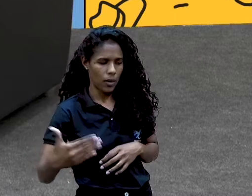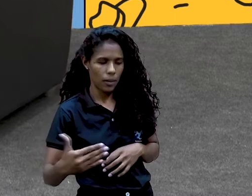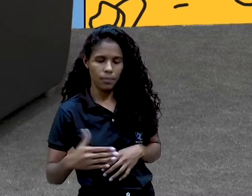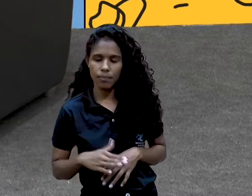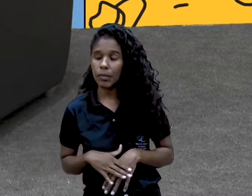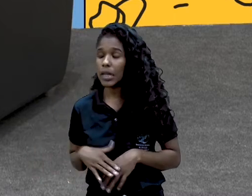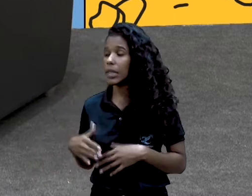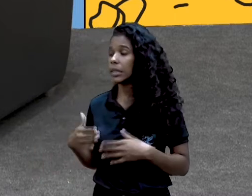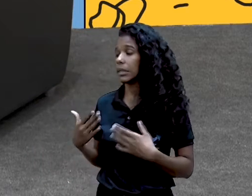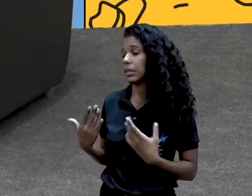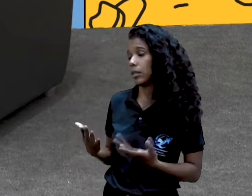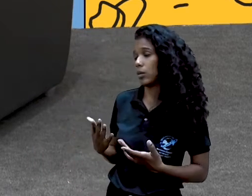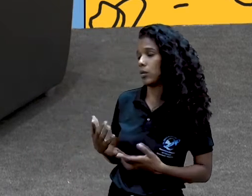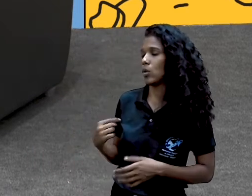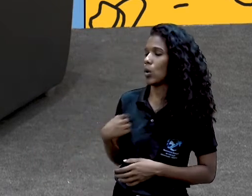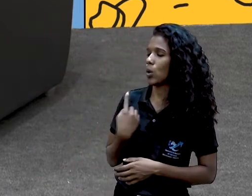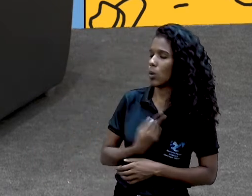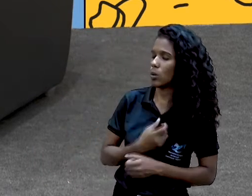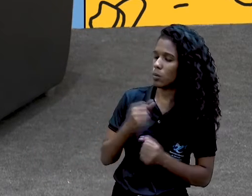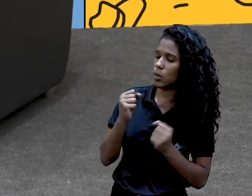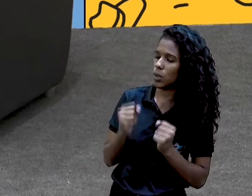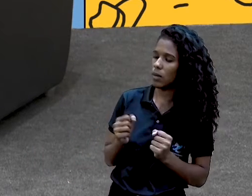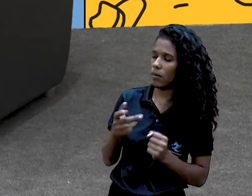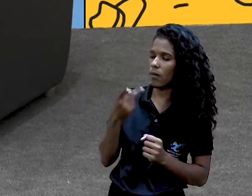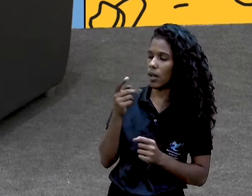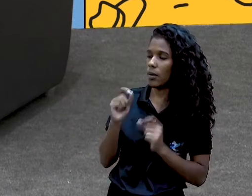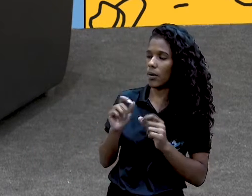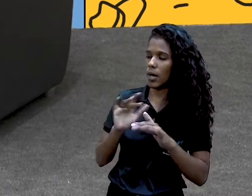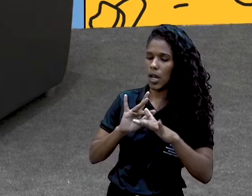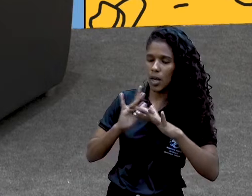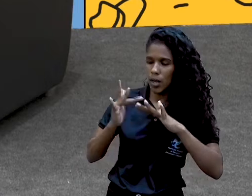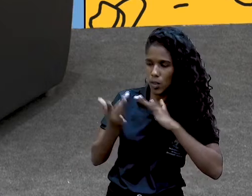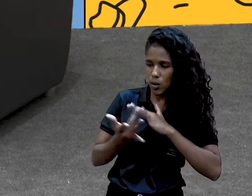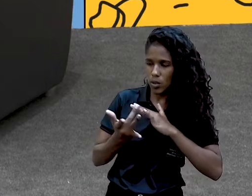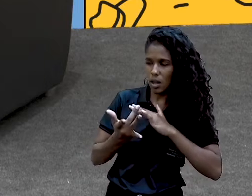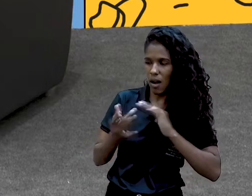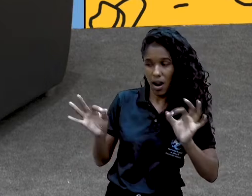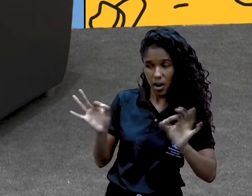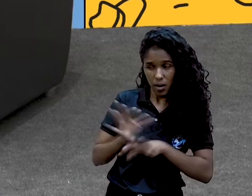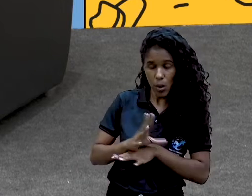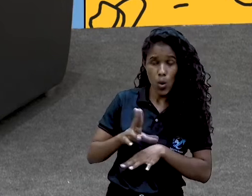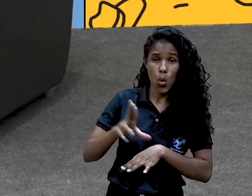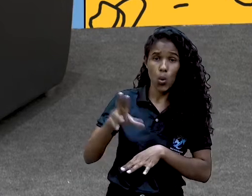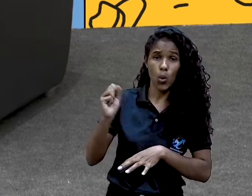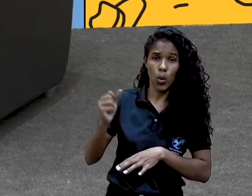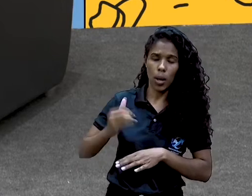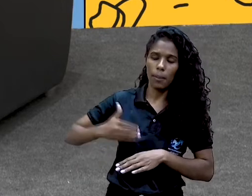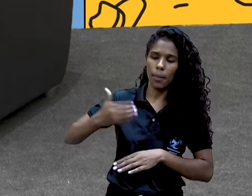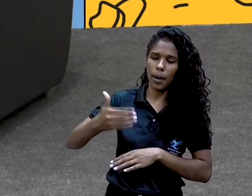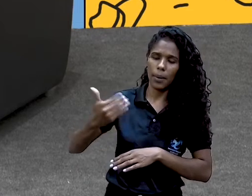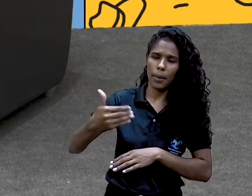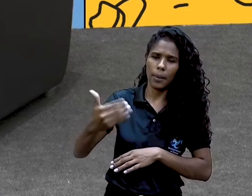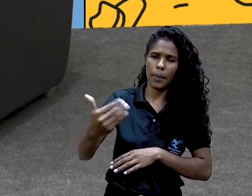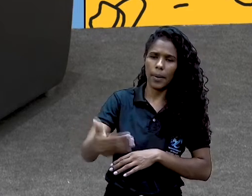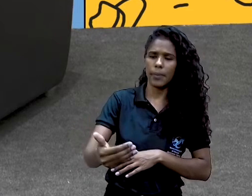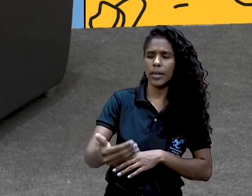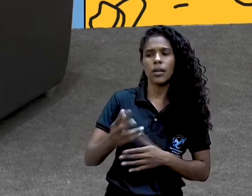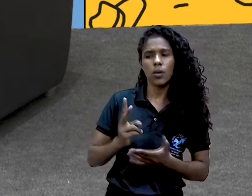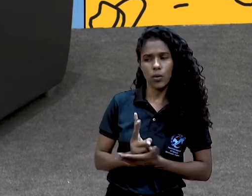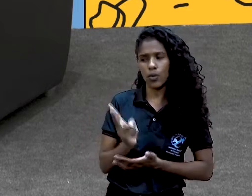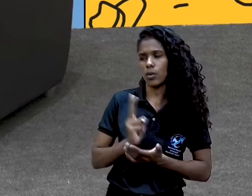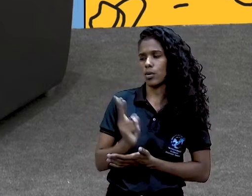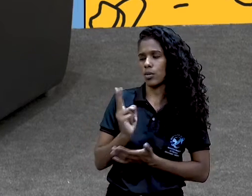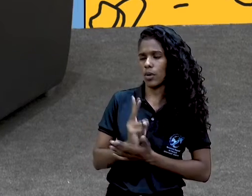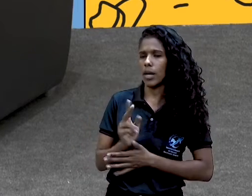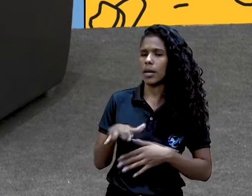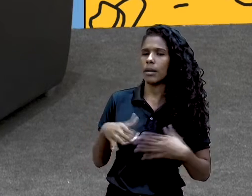um acontecimento que vai ser para sempre. De alguma forma, até mesmo em decorrência da pandemia, Sofia, muitas pessoas passaram a